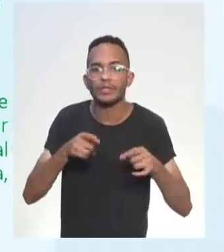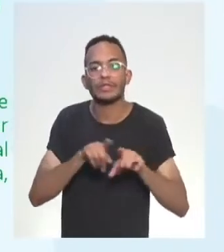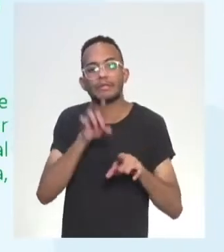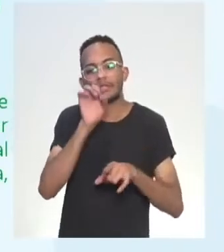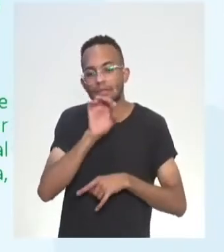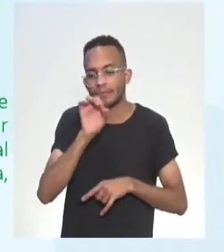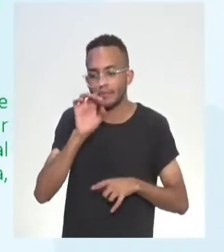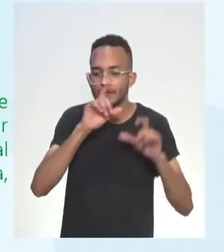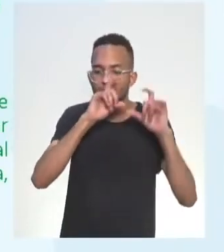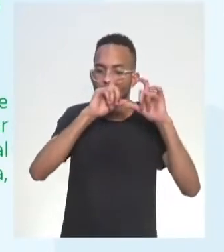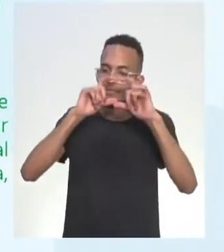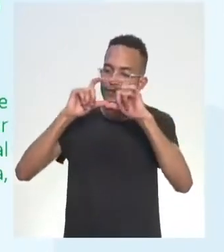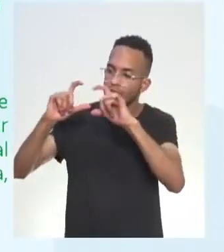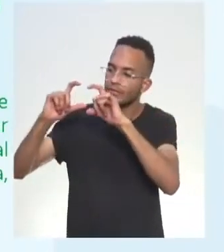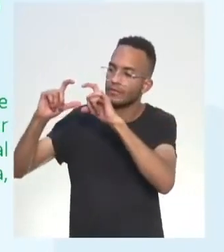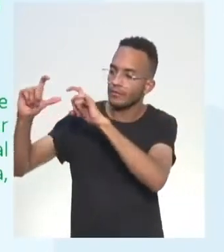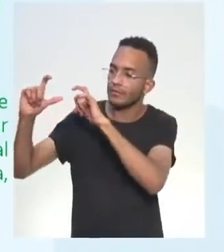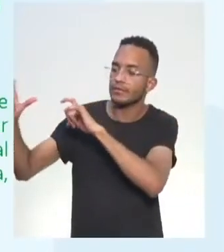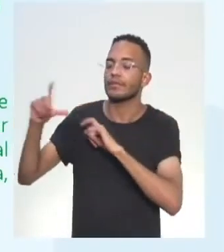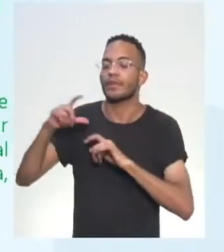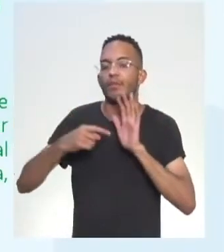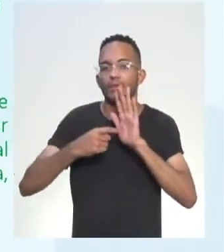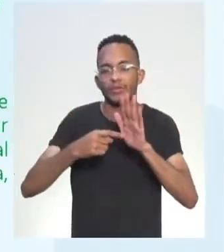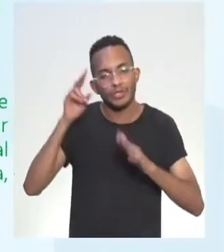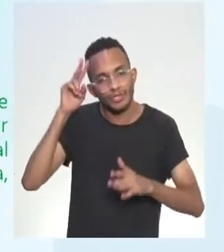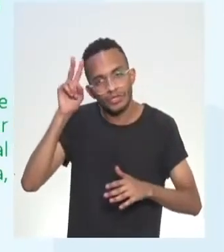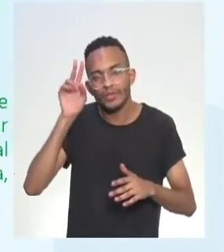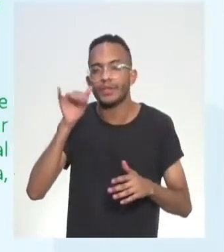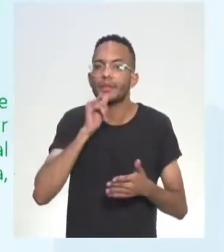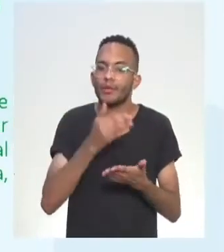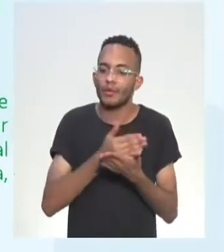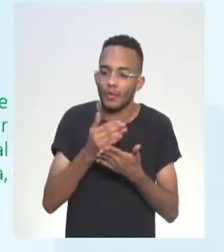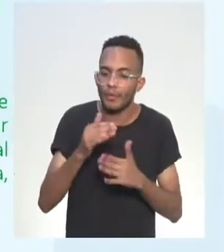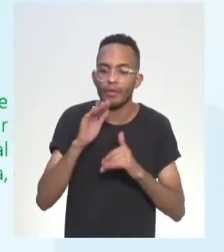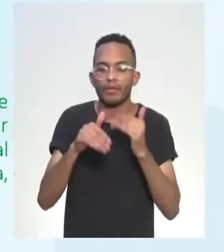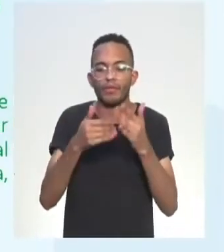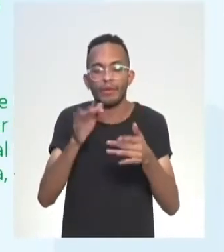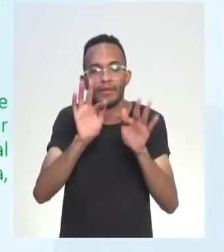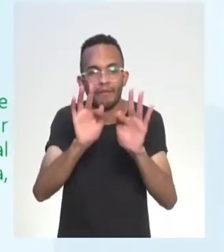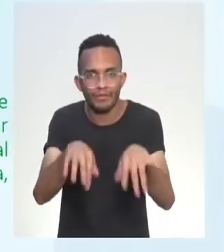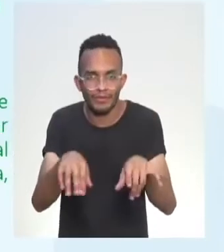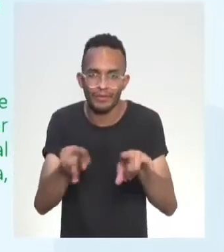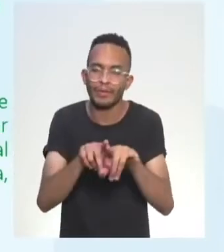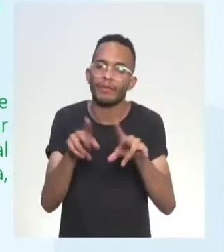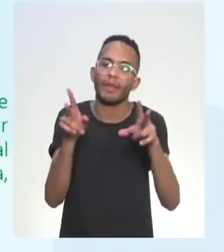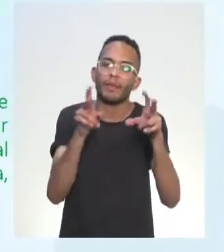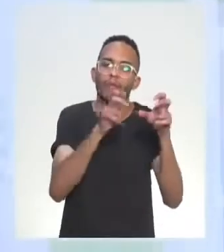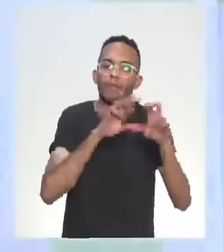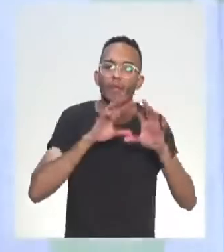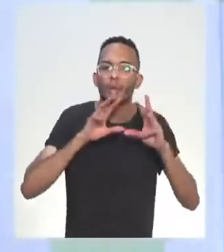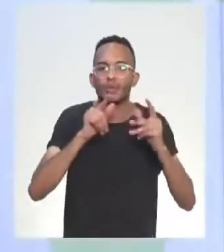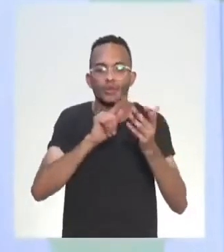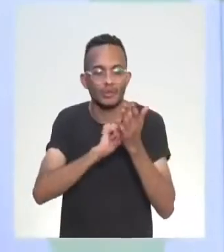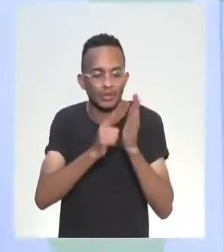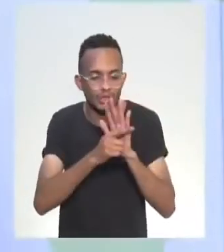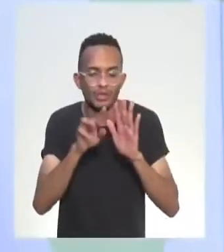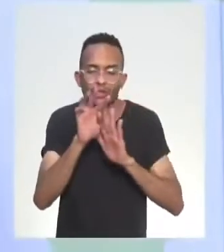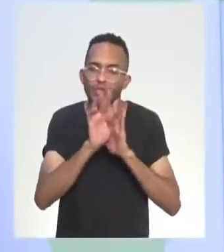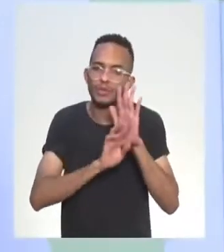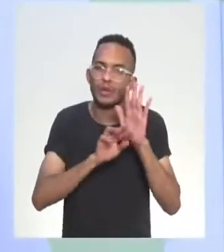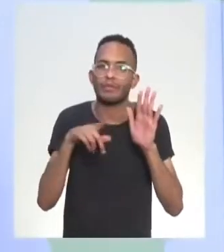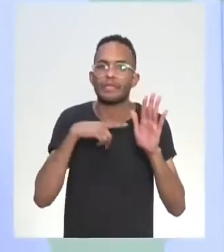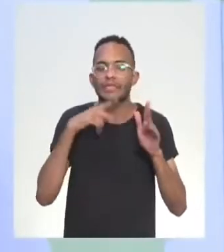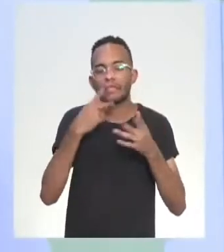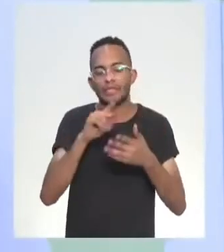Cada quadro apresenta uma parte da narrativa, quais sejam introdução, desenvolvimento e conclusão. Então, você percebe que todo gênero textual tem